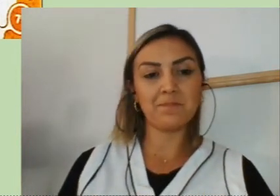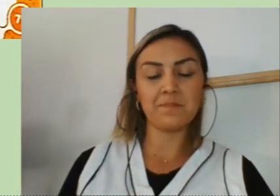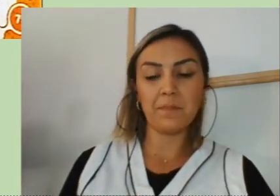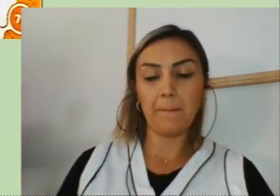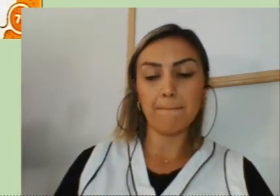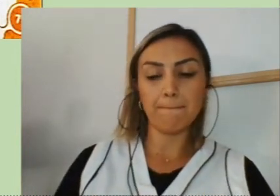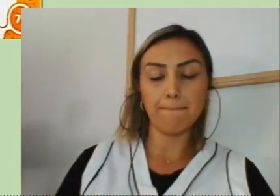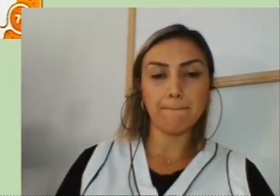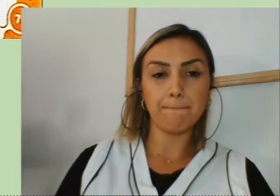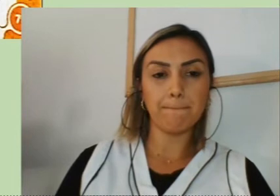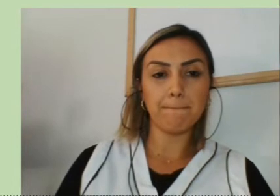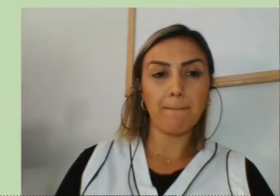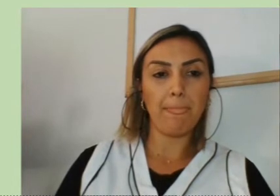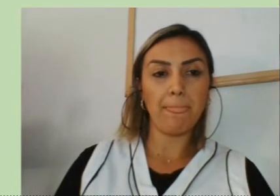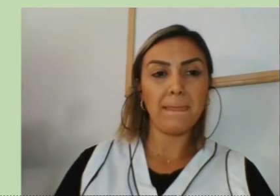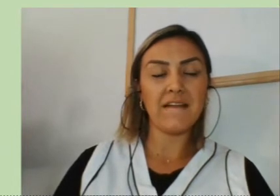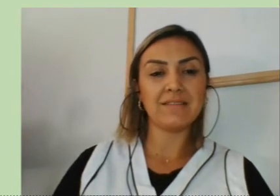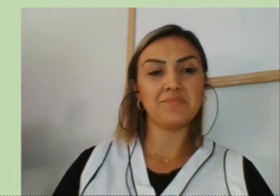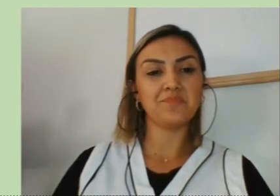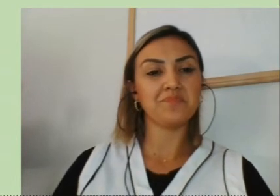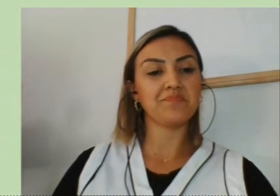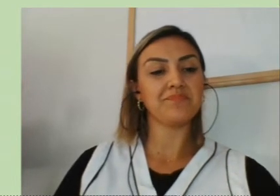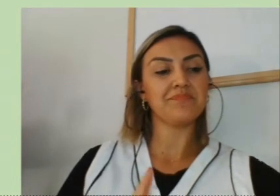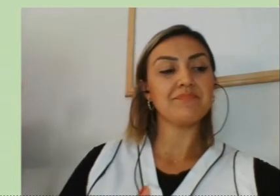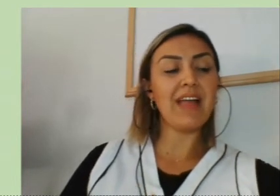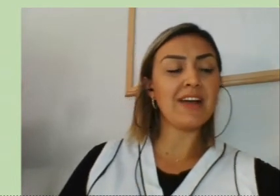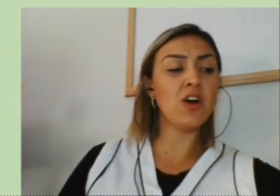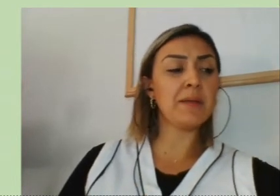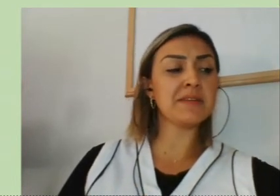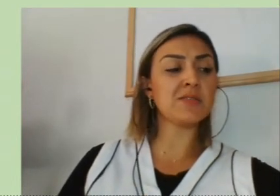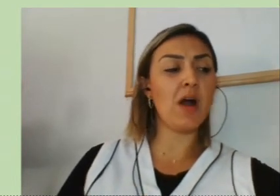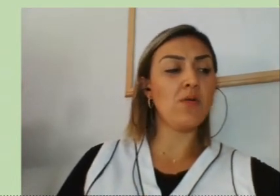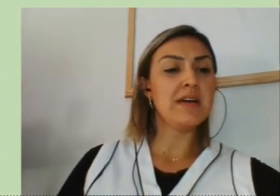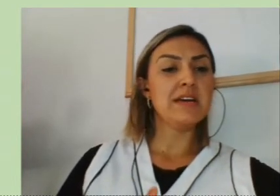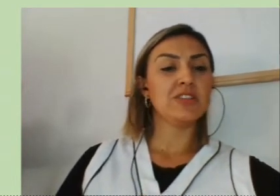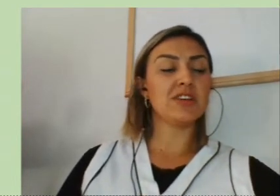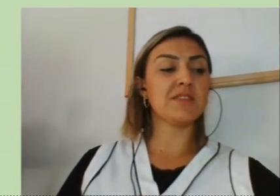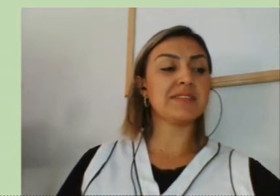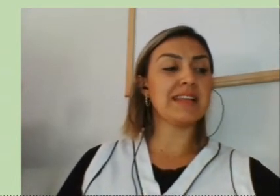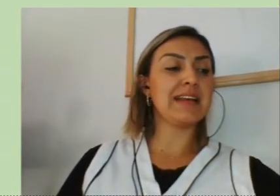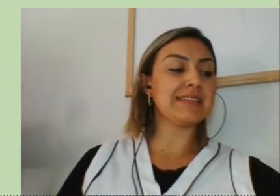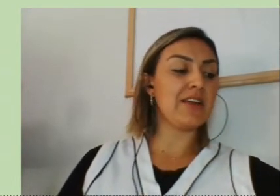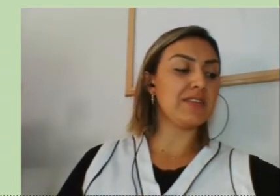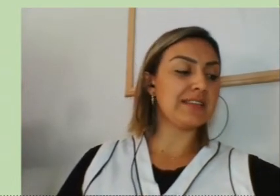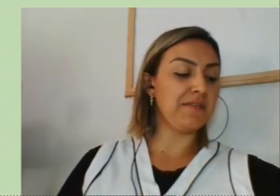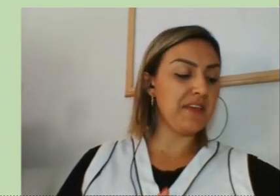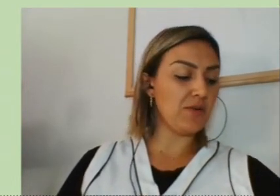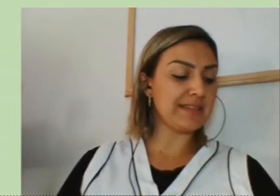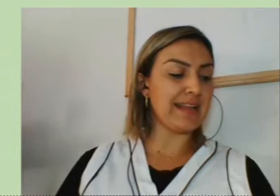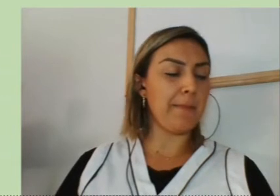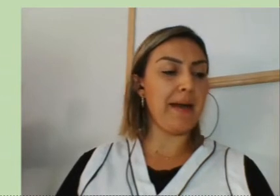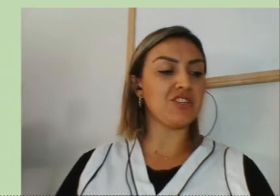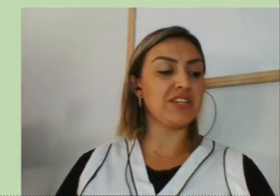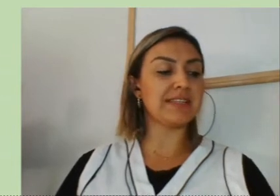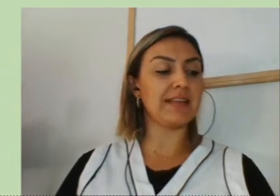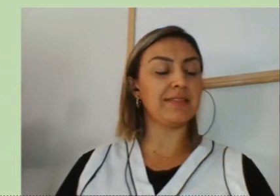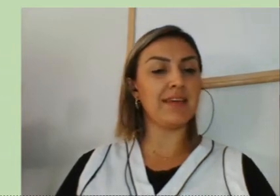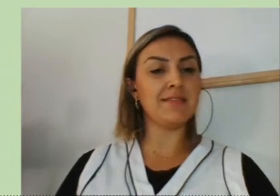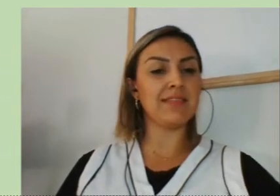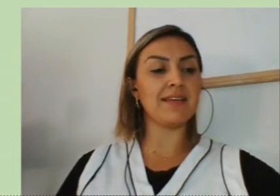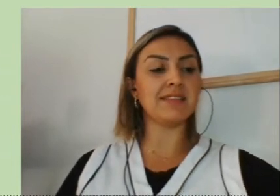Agora, pessoal, Nós vamos analisar o desafio que está na